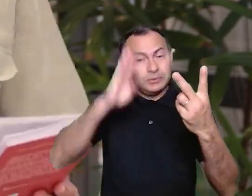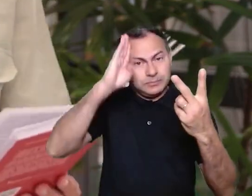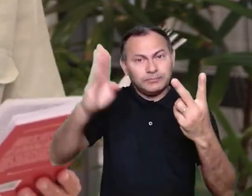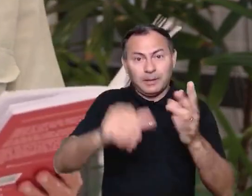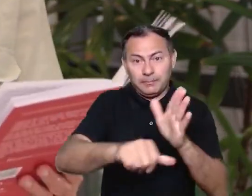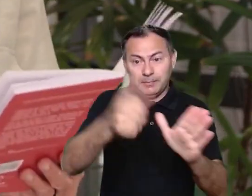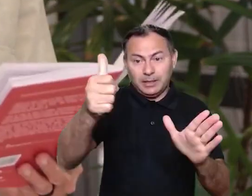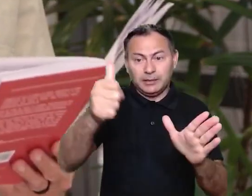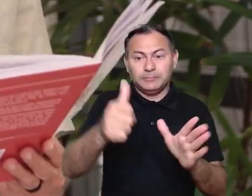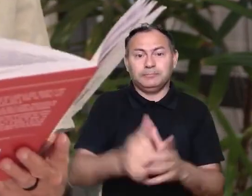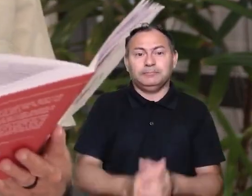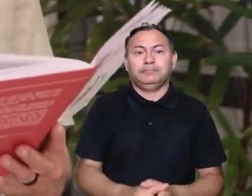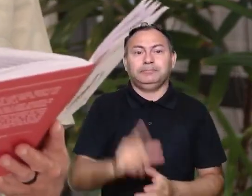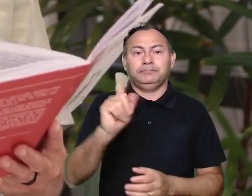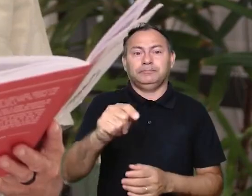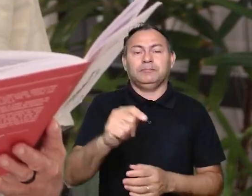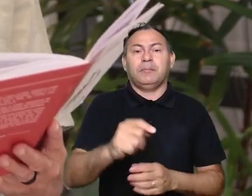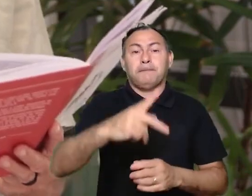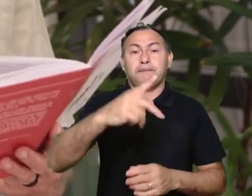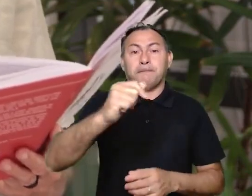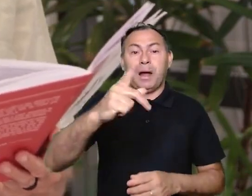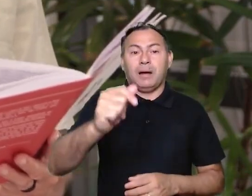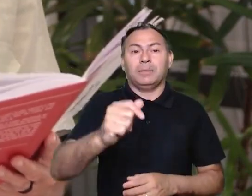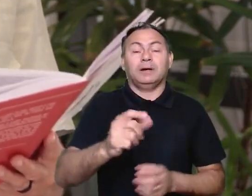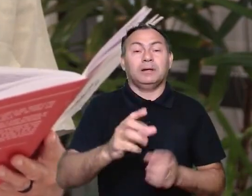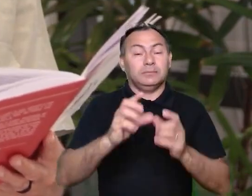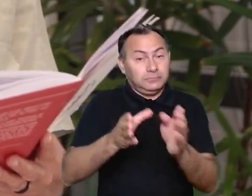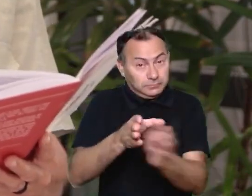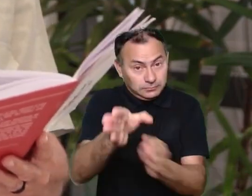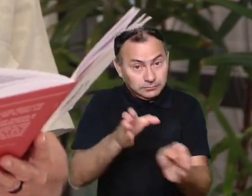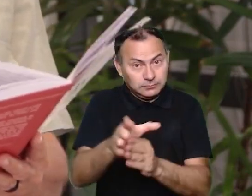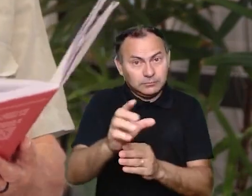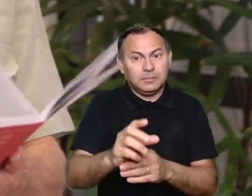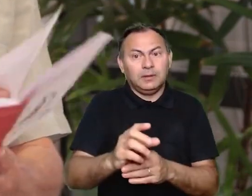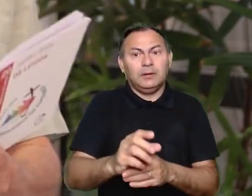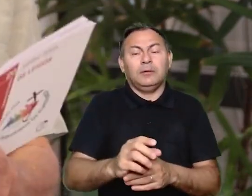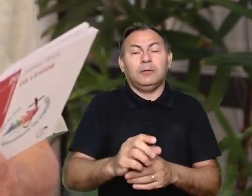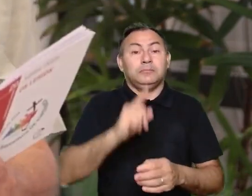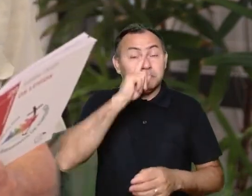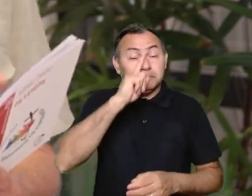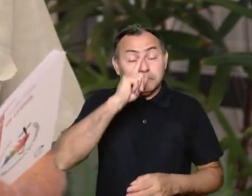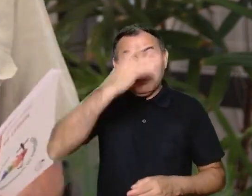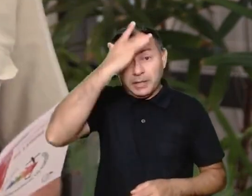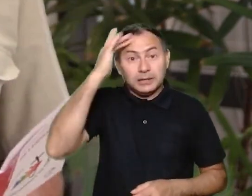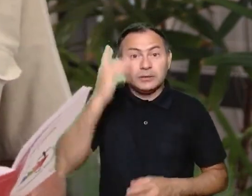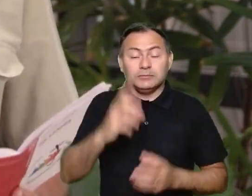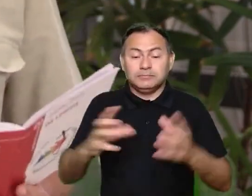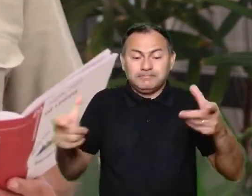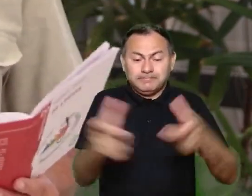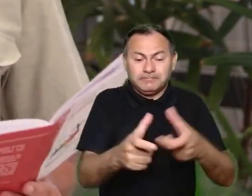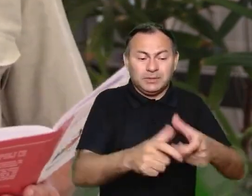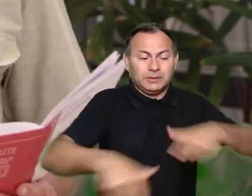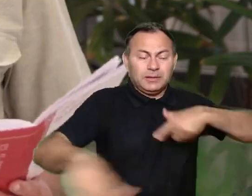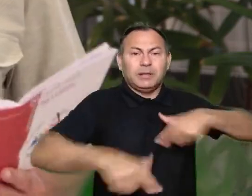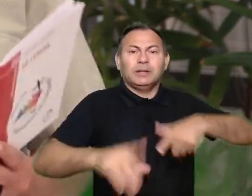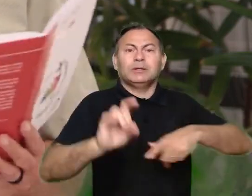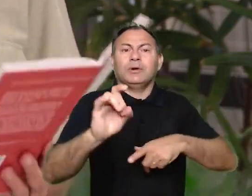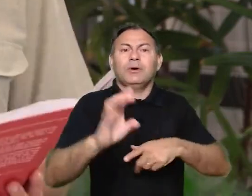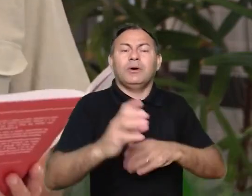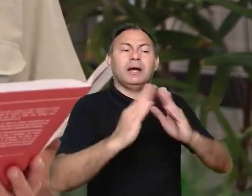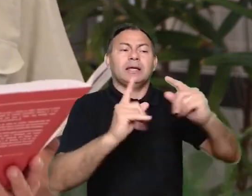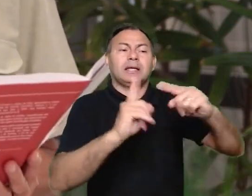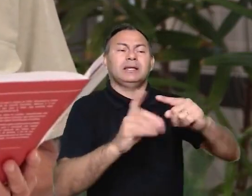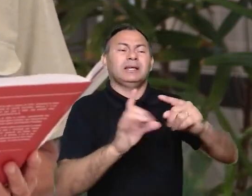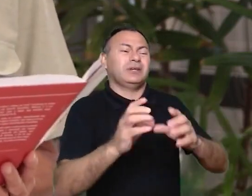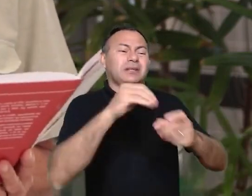Duas, principalmente. A primeira, o Papa vai alertar para o perigo de pessoas que reduzem a sua atividade